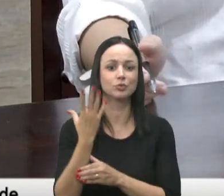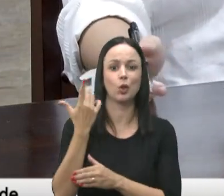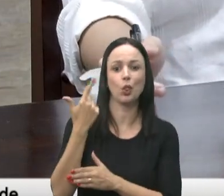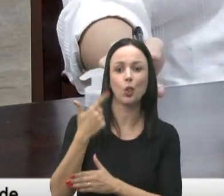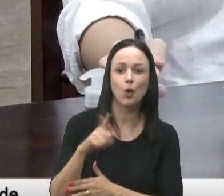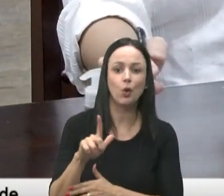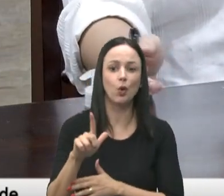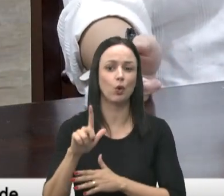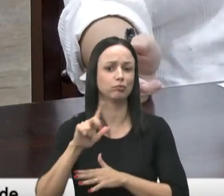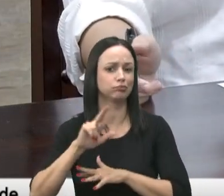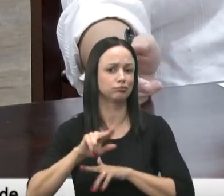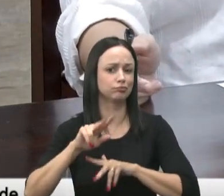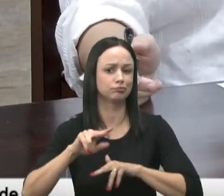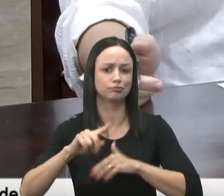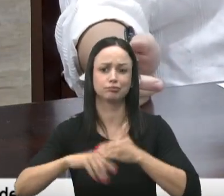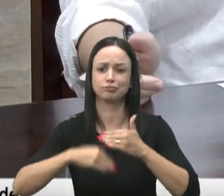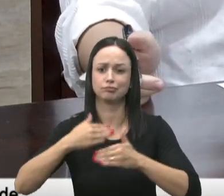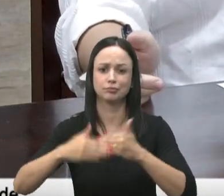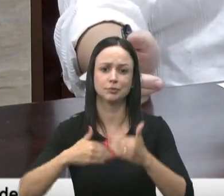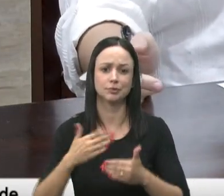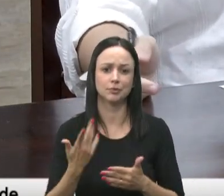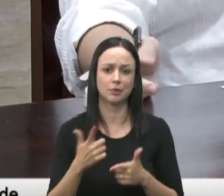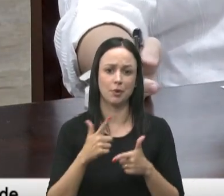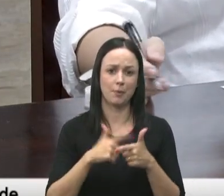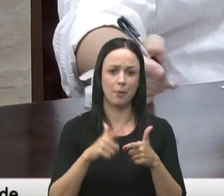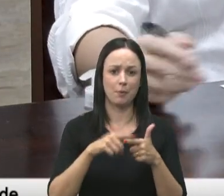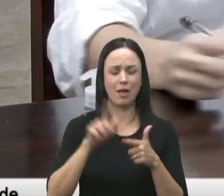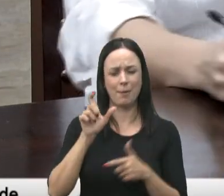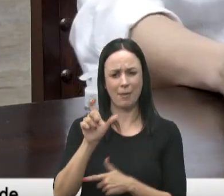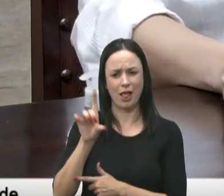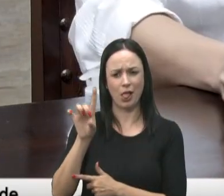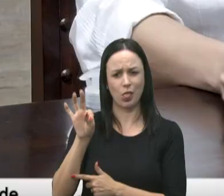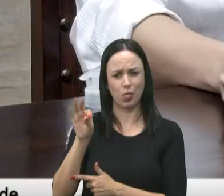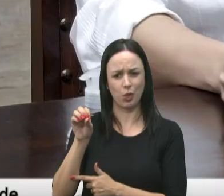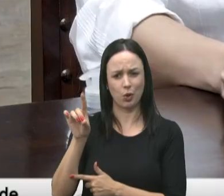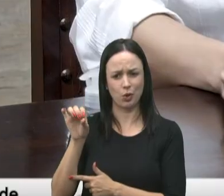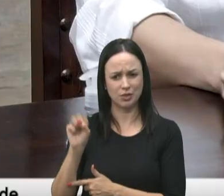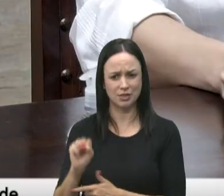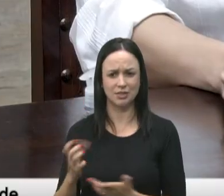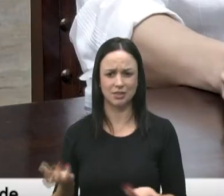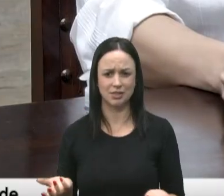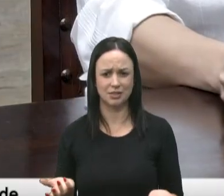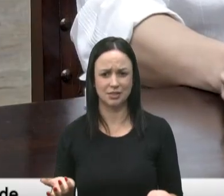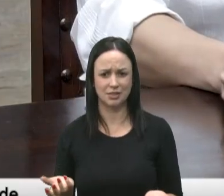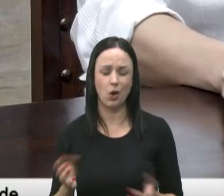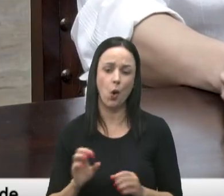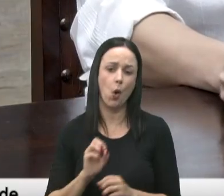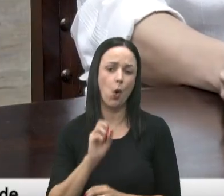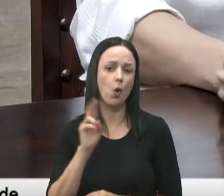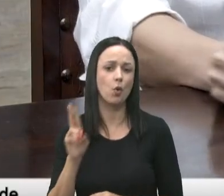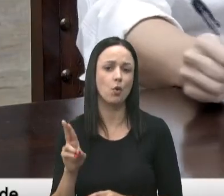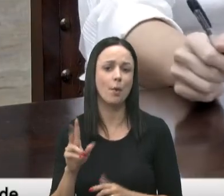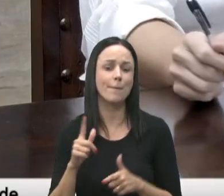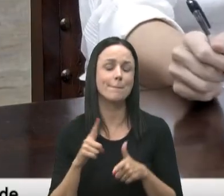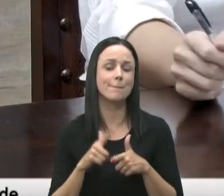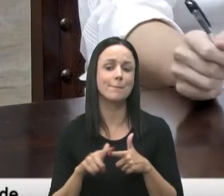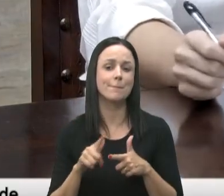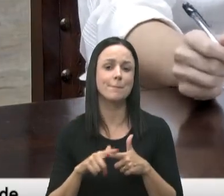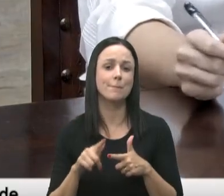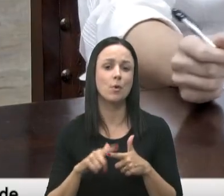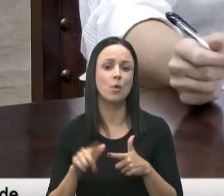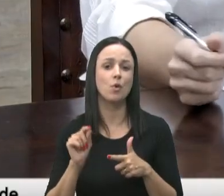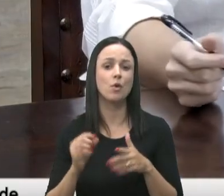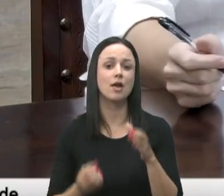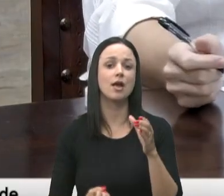recria. Será que o problema está no todes? Ou no problema está em quem criou